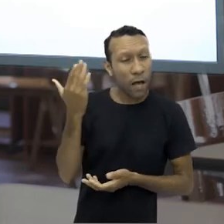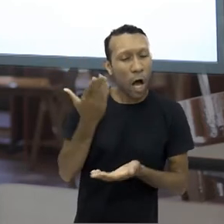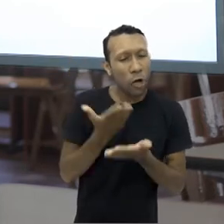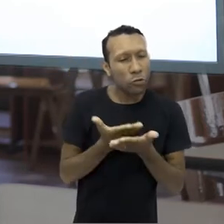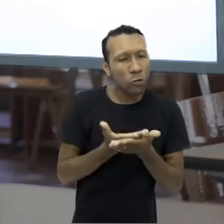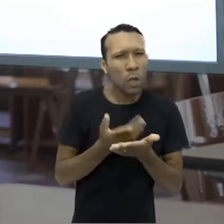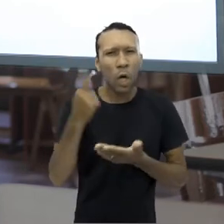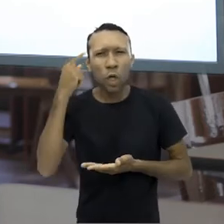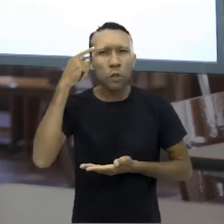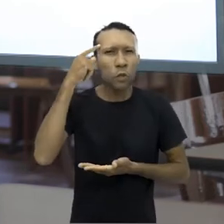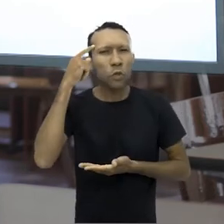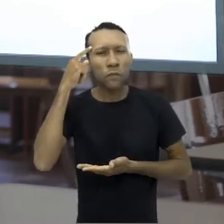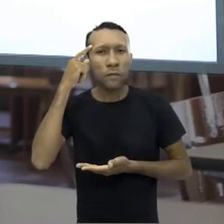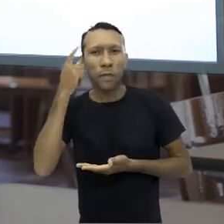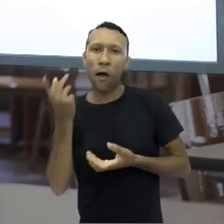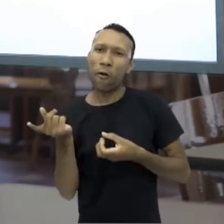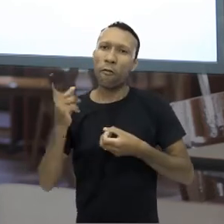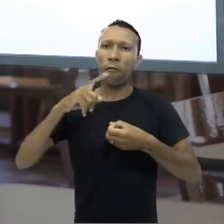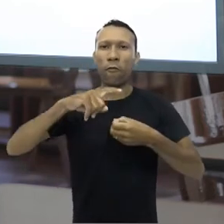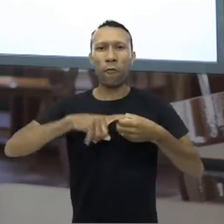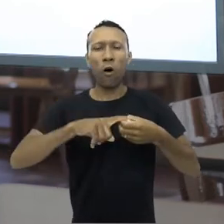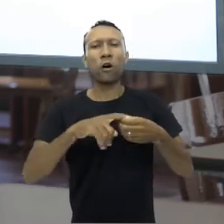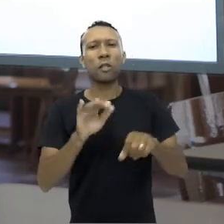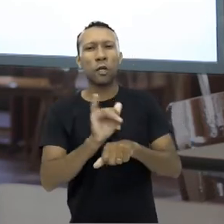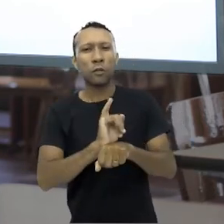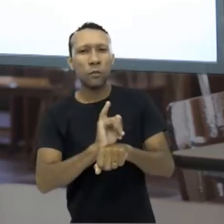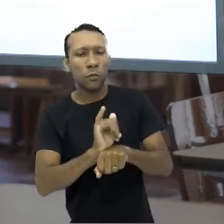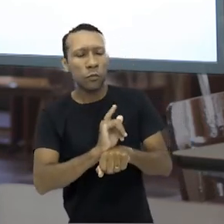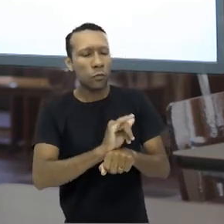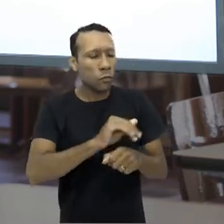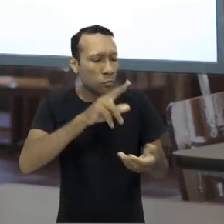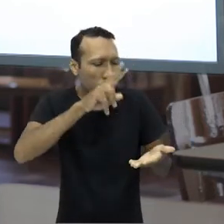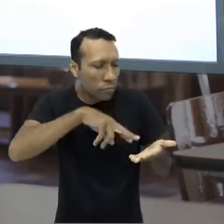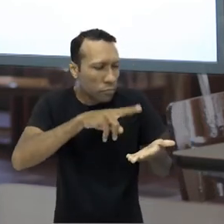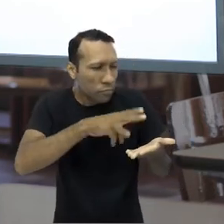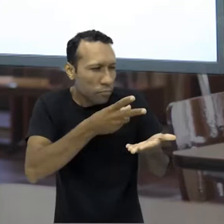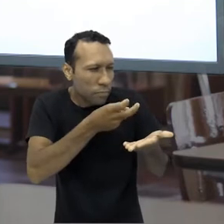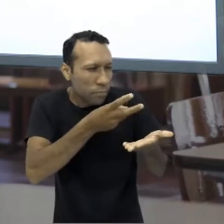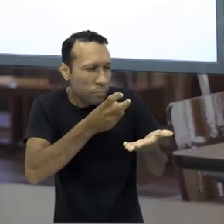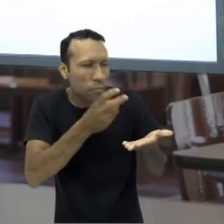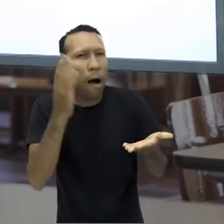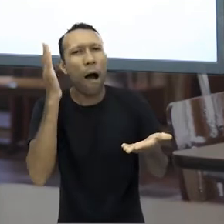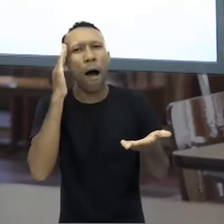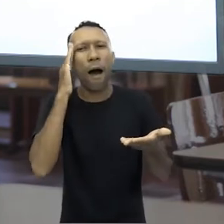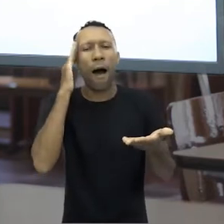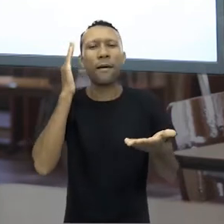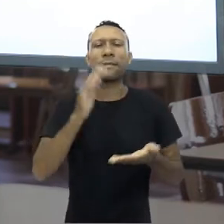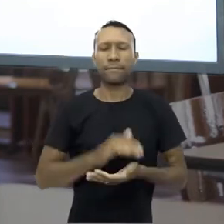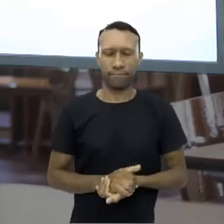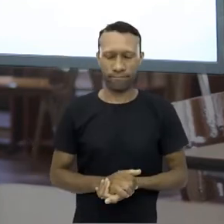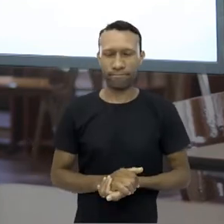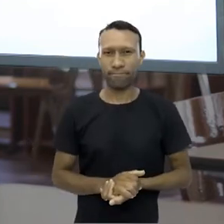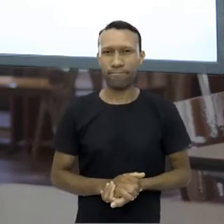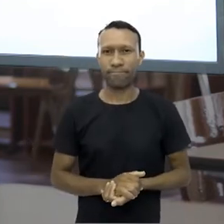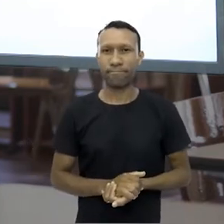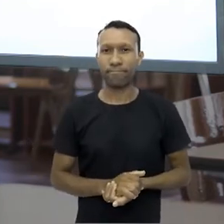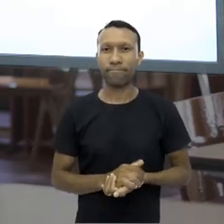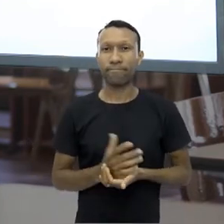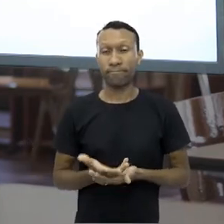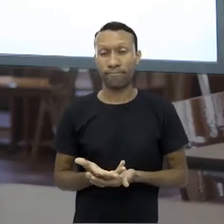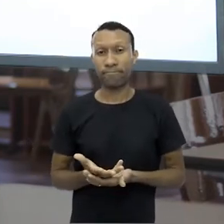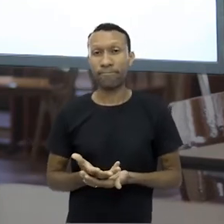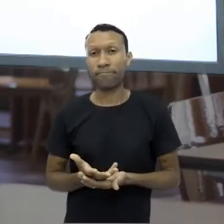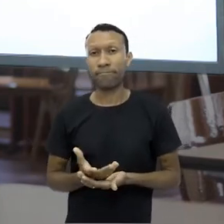se você está com dúvida ou não lembra, vai lá no YouTube e reveja a nossa primeira aula para tentar lembrar esse conceito de escala, tá bom? Como